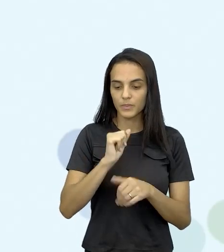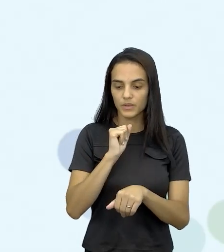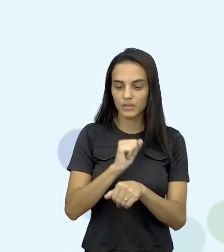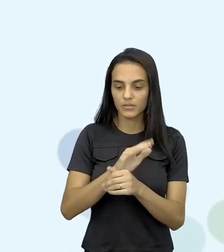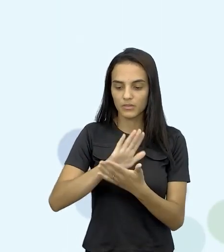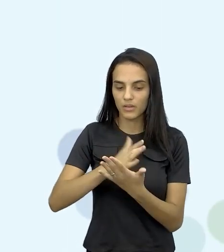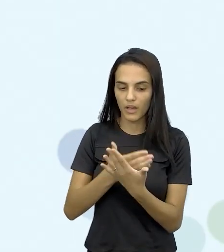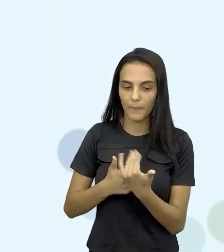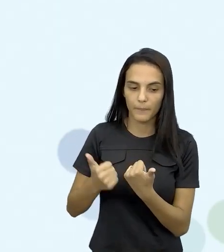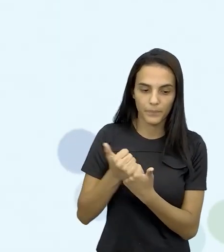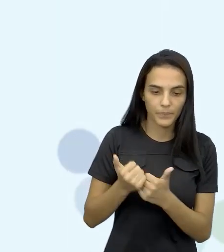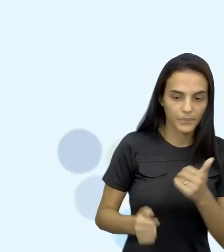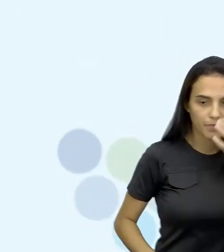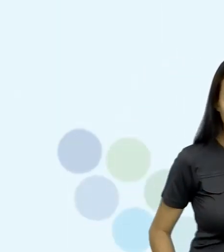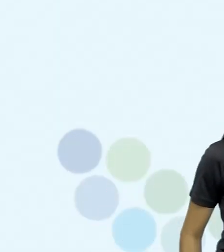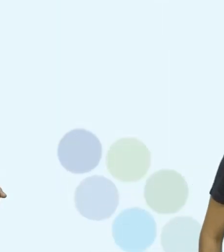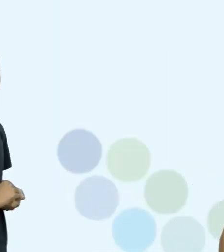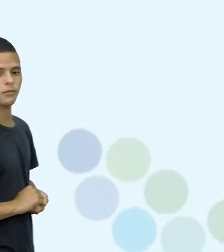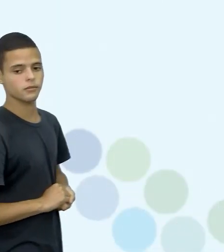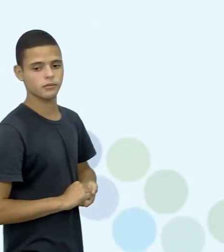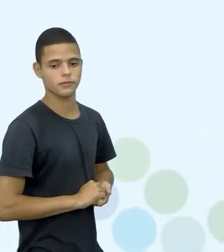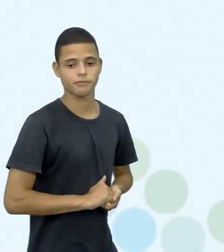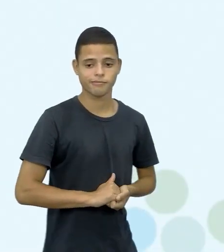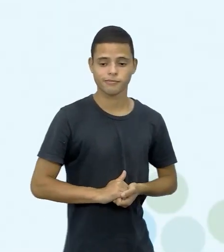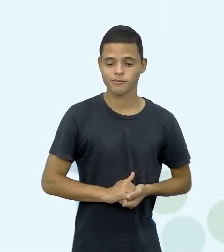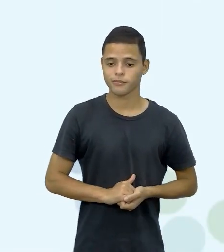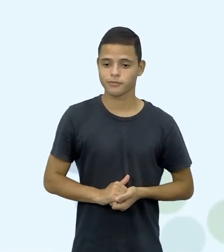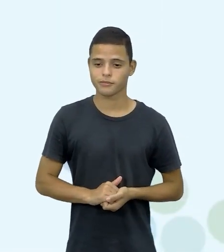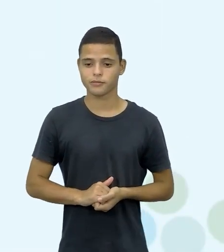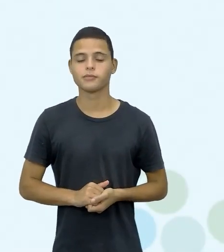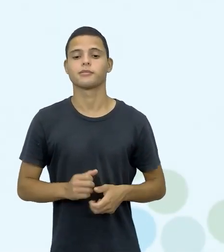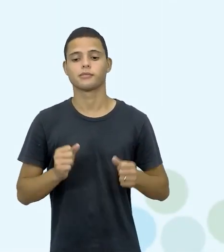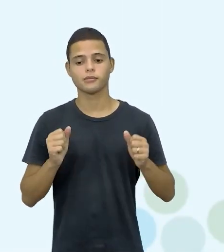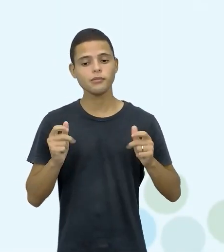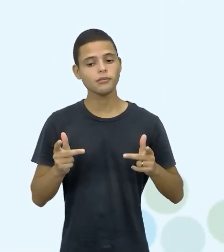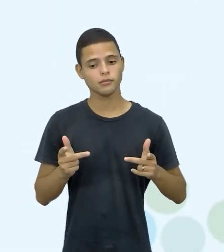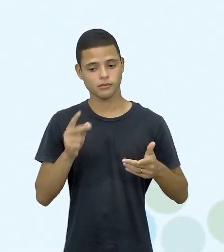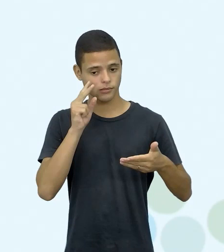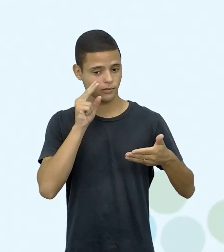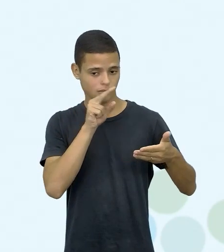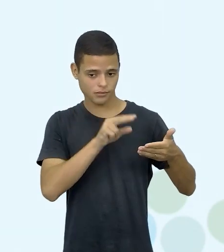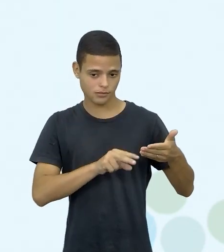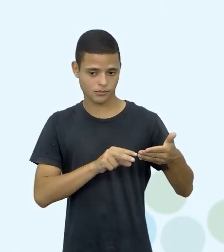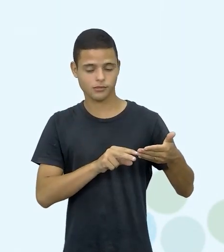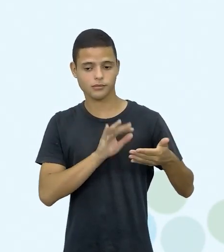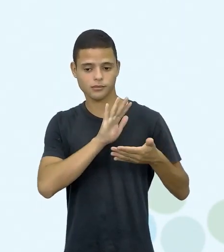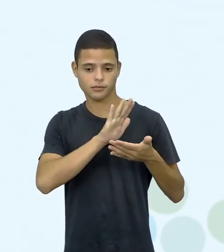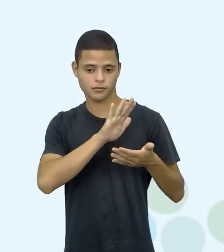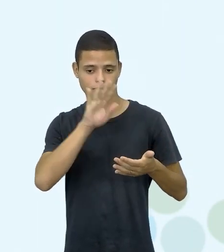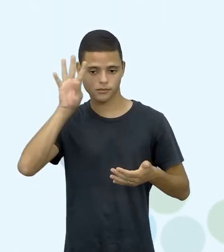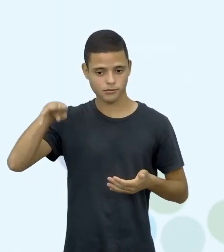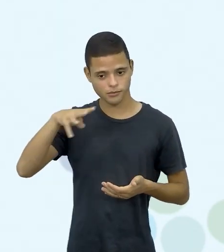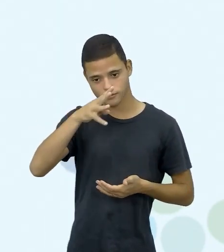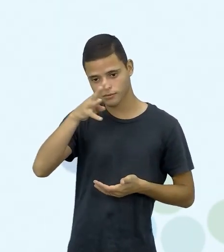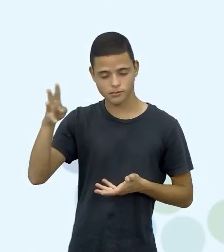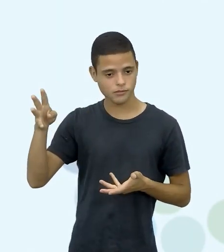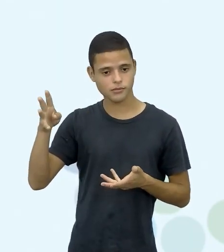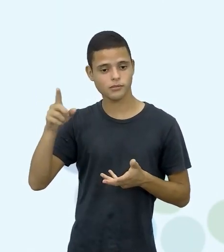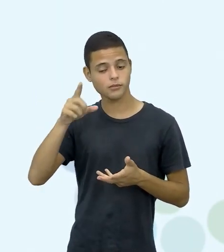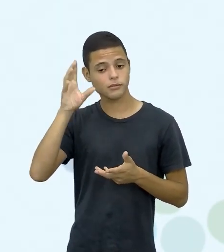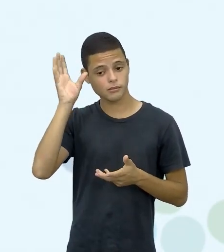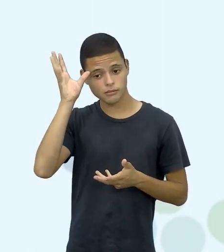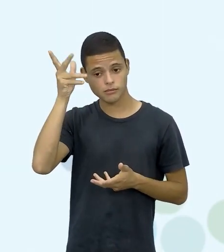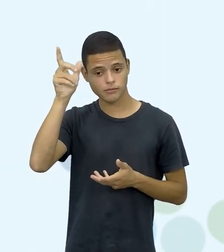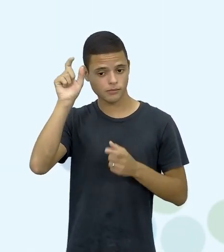10 centímetros por segundo, mais ou menos. É isso que significa, tá bom? Então, olhando para a minha tabelinha, você conclui aí que a velocidade,